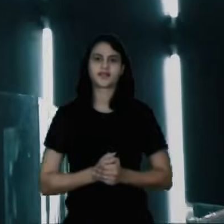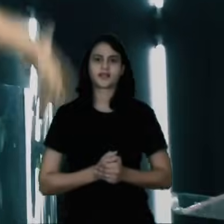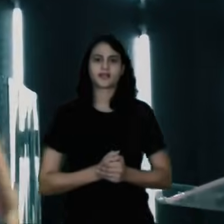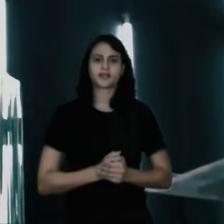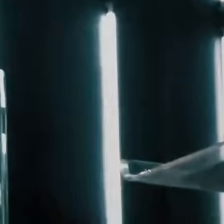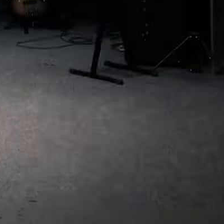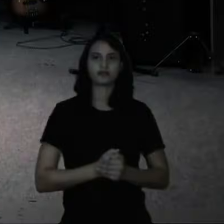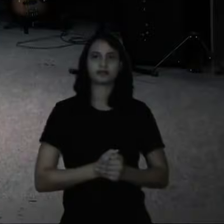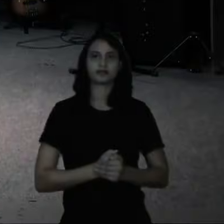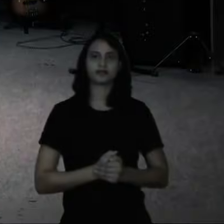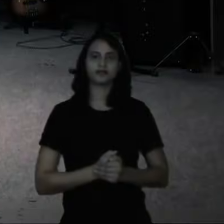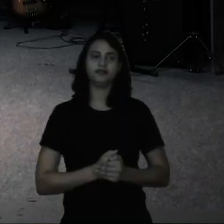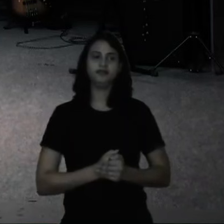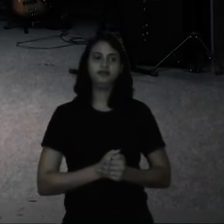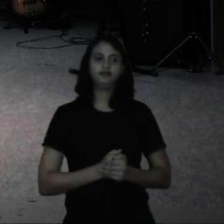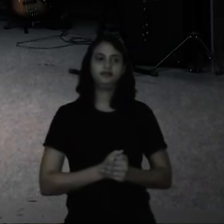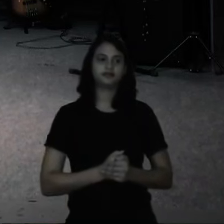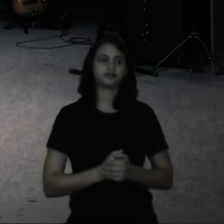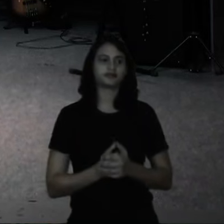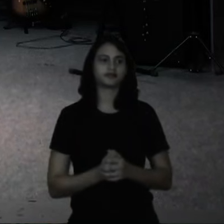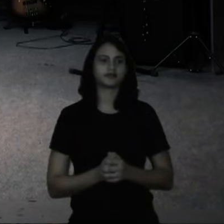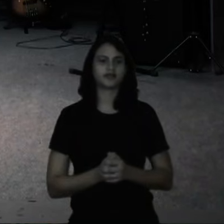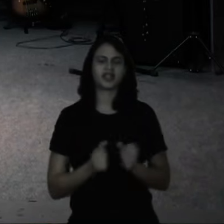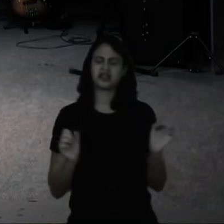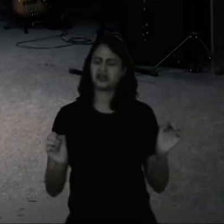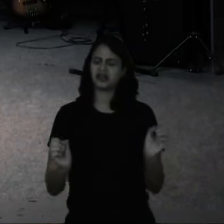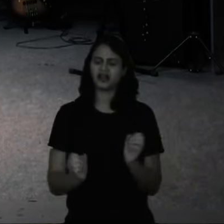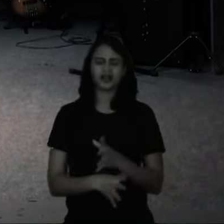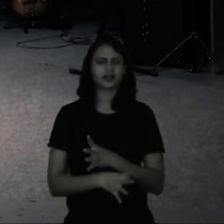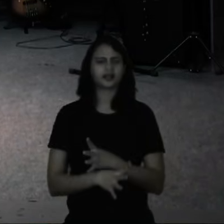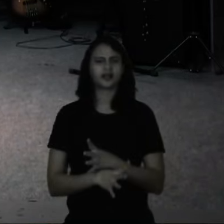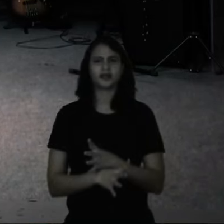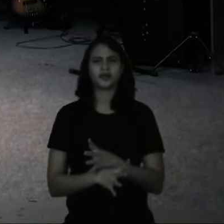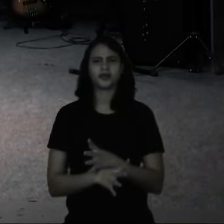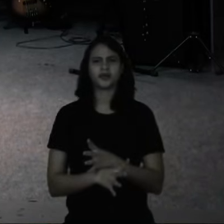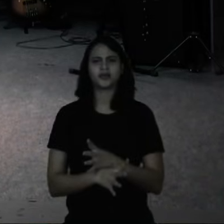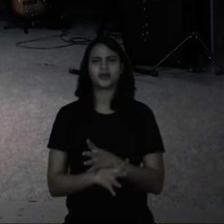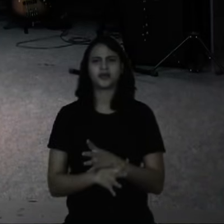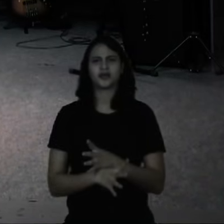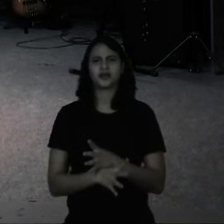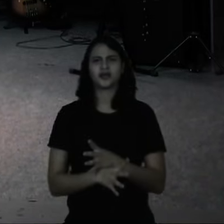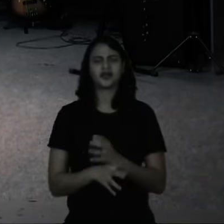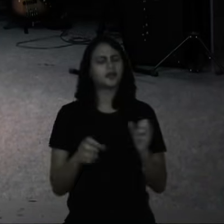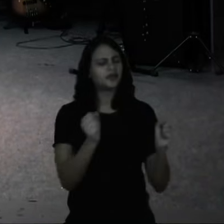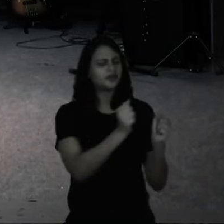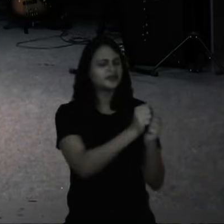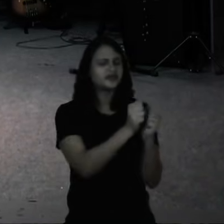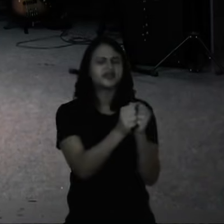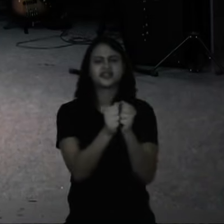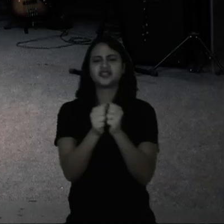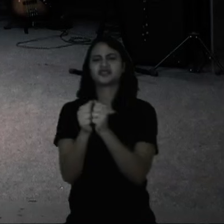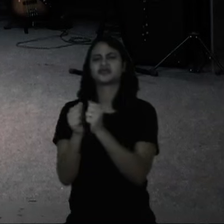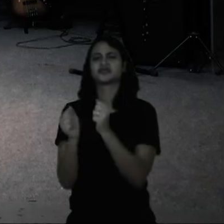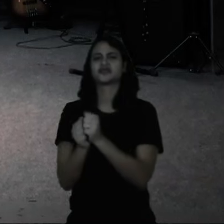e eles as enterravam, dizendo assim: acabou, vamos deixar isso de lado, vamos começar de novo.